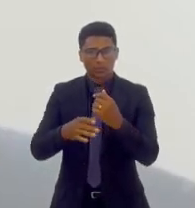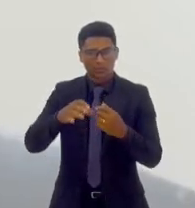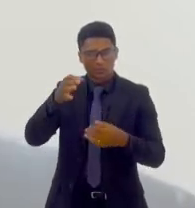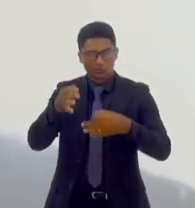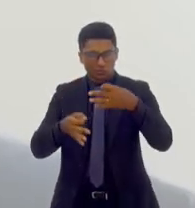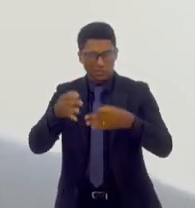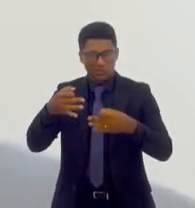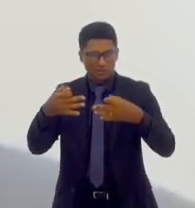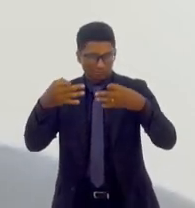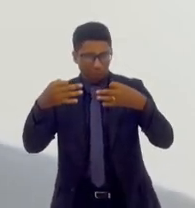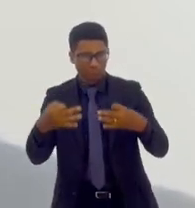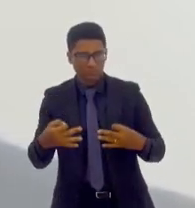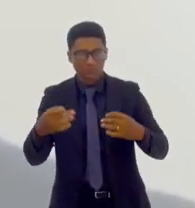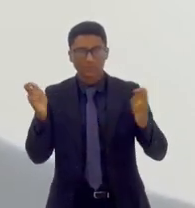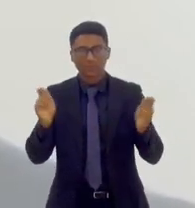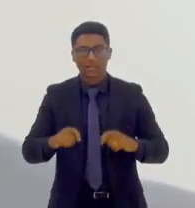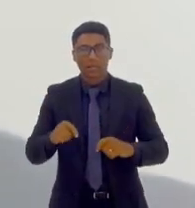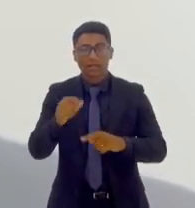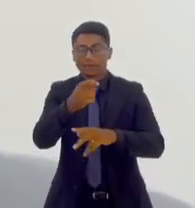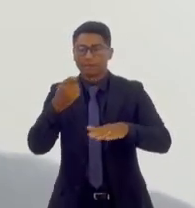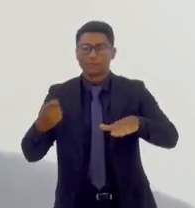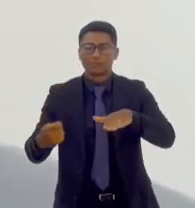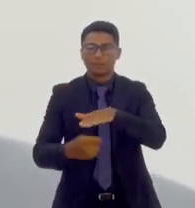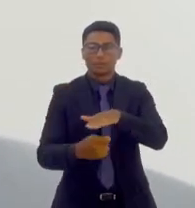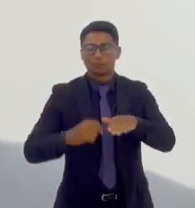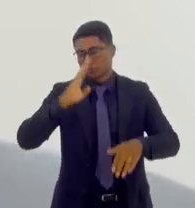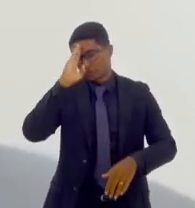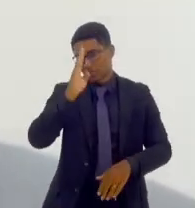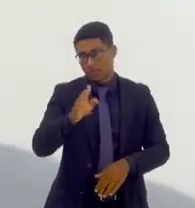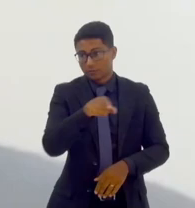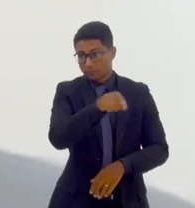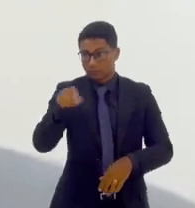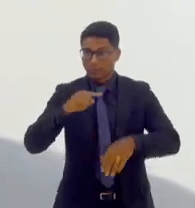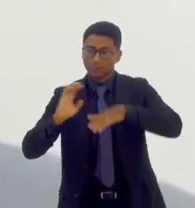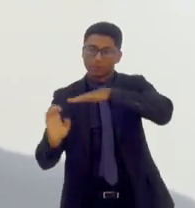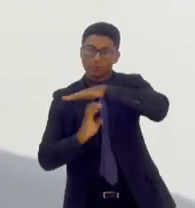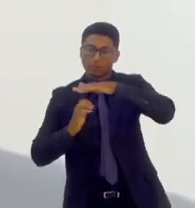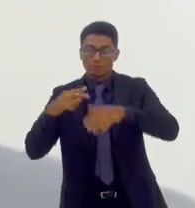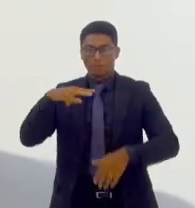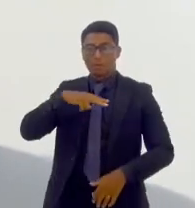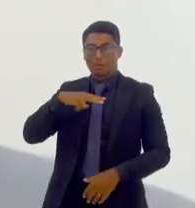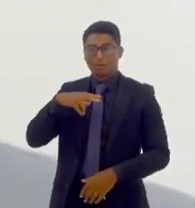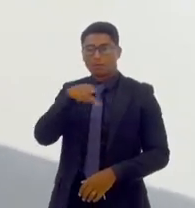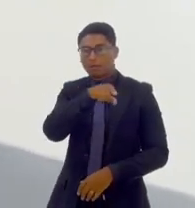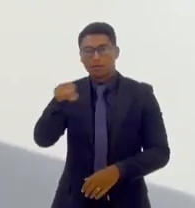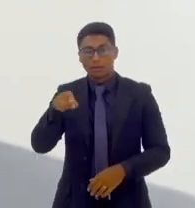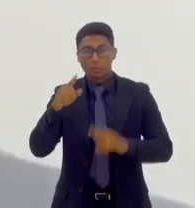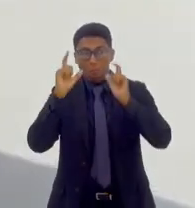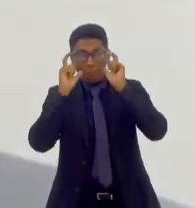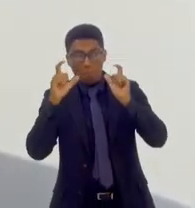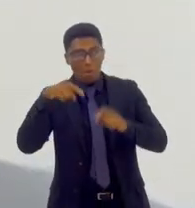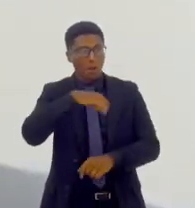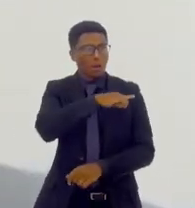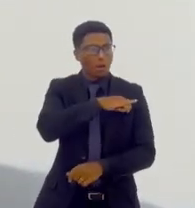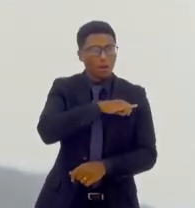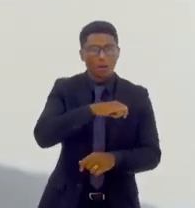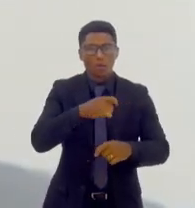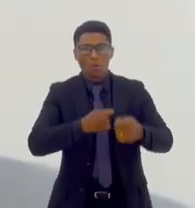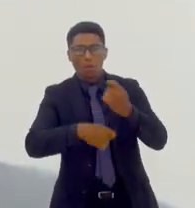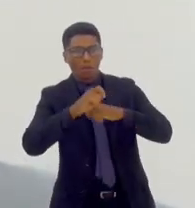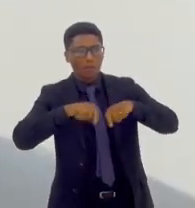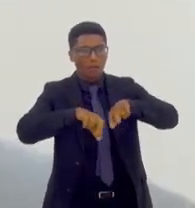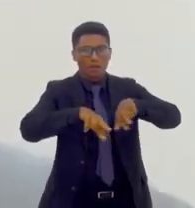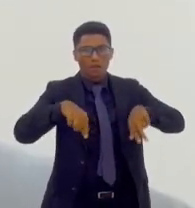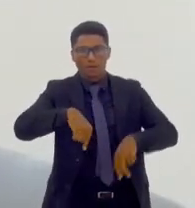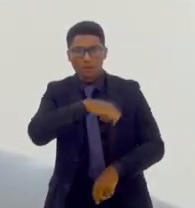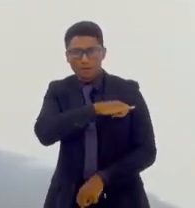investimentos diretos, seja de empresas privadas que têm interesse no desenvolvimento de alguma atividade econômica no estado do Rio de Janeiro,